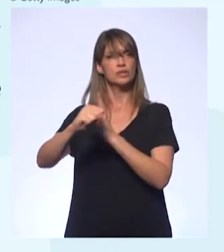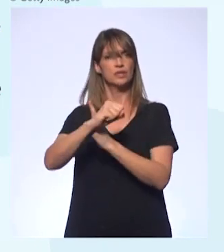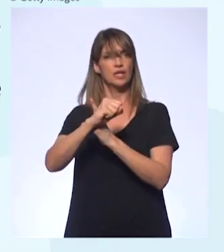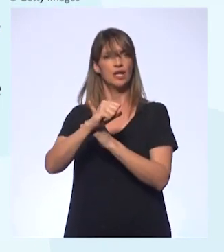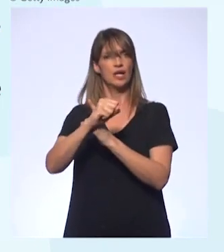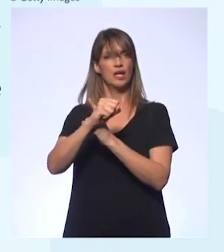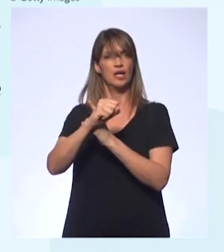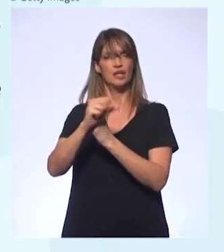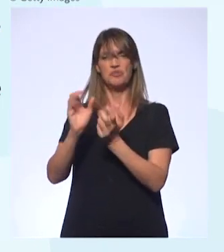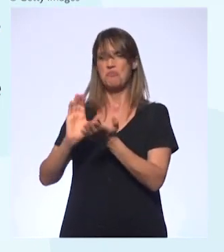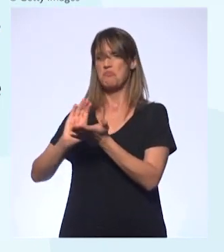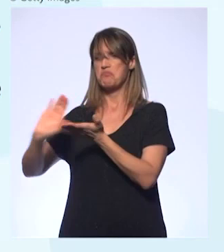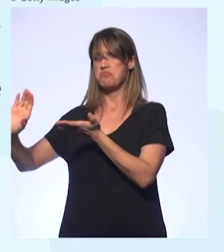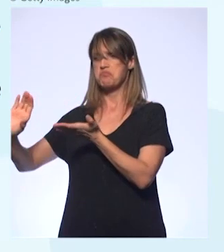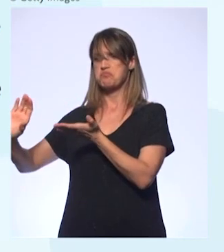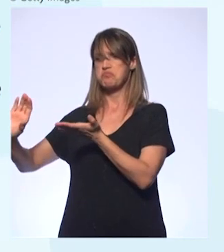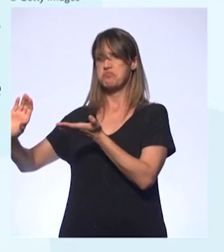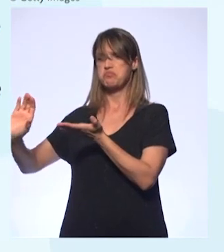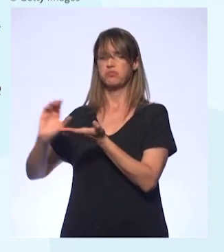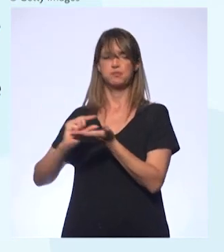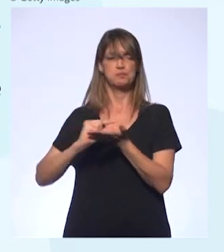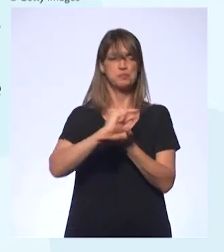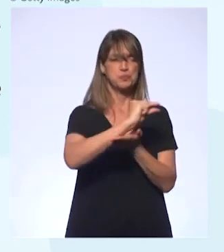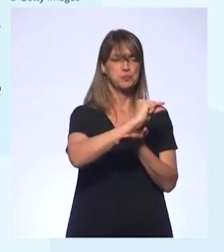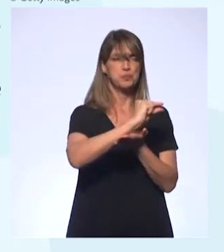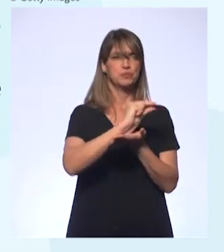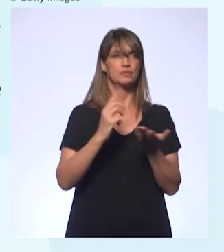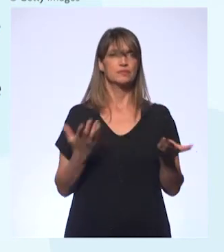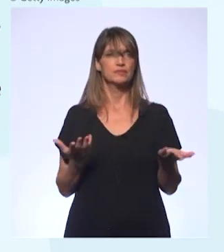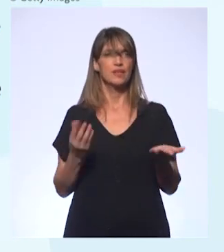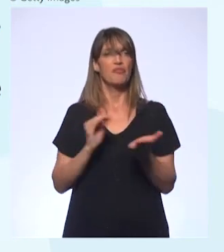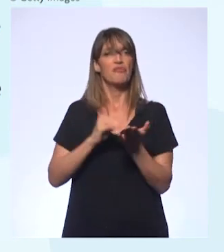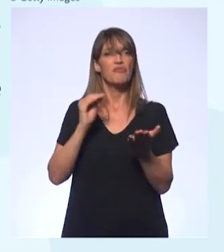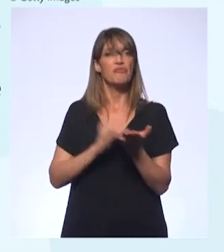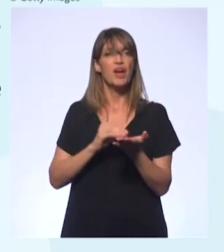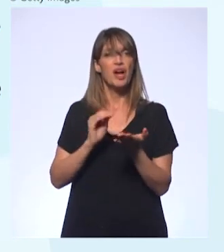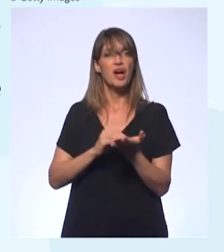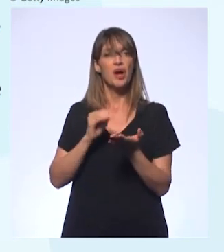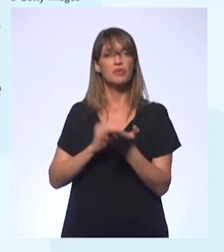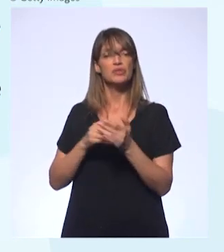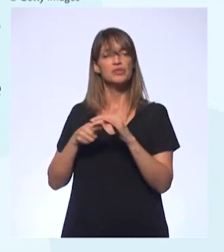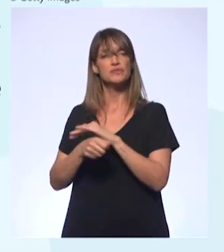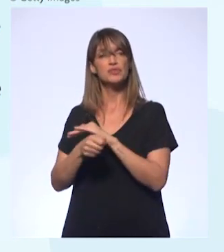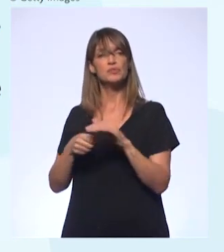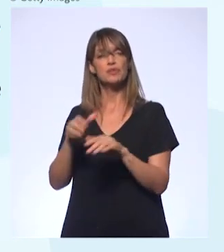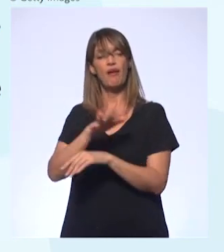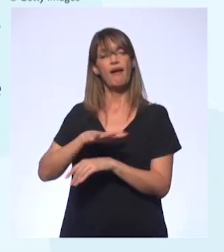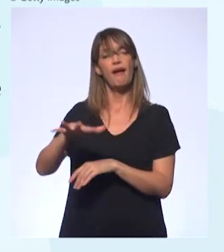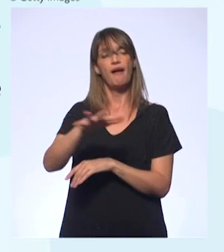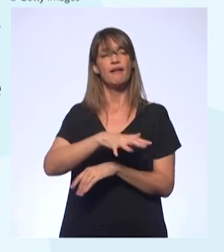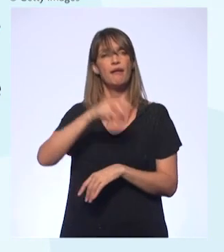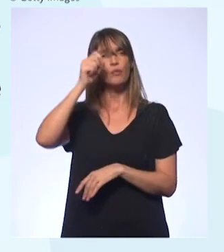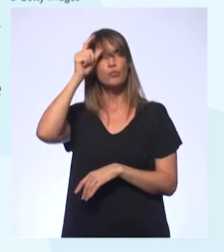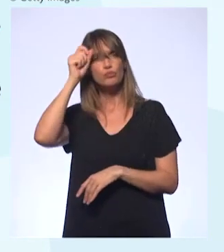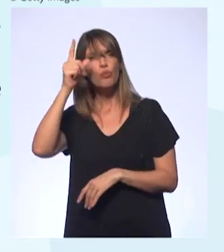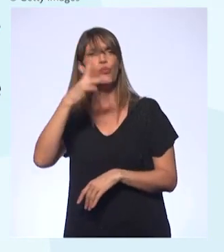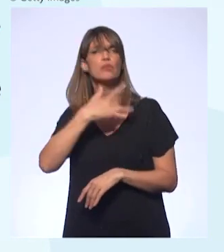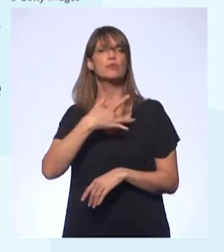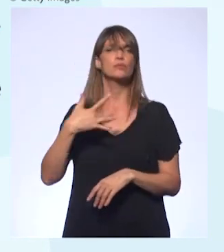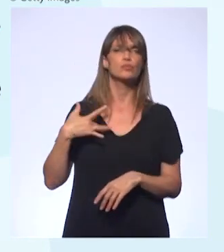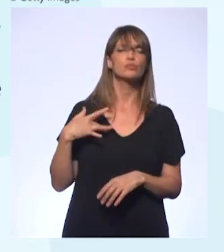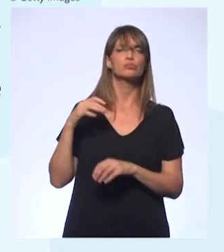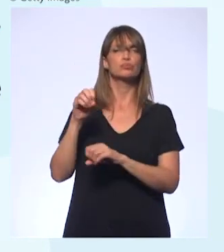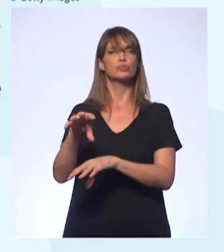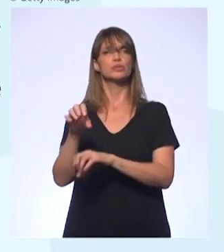o consumo, a mais-valia, a falta de investimento nas áreas sociais, então, na cultura, na saúde,